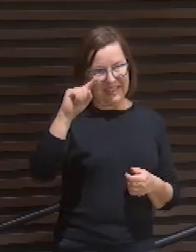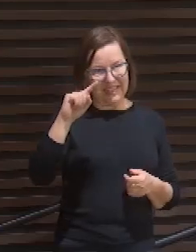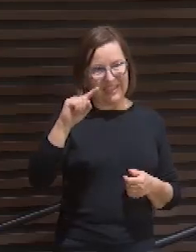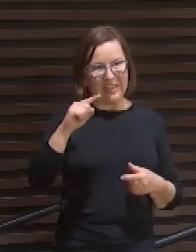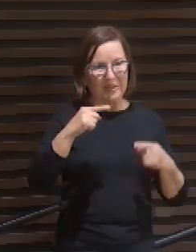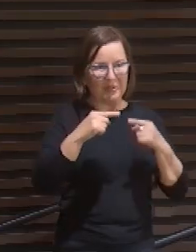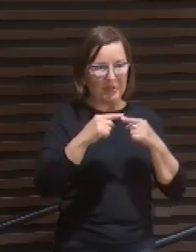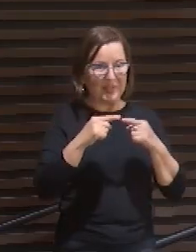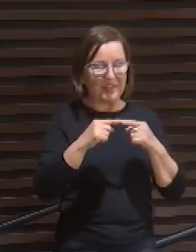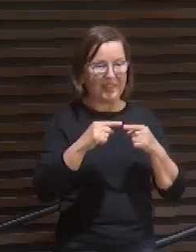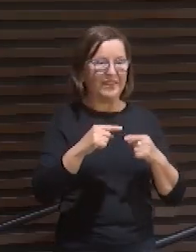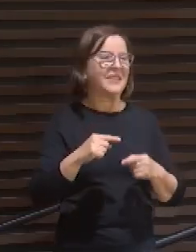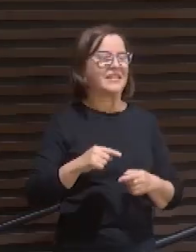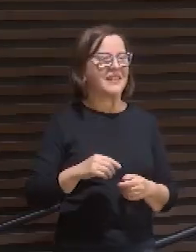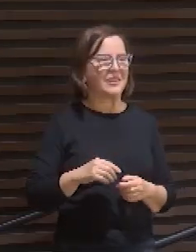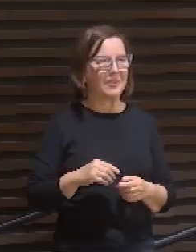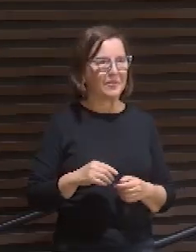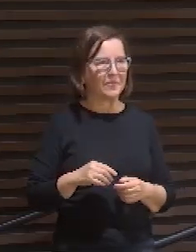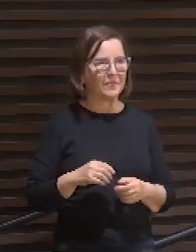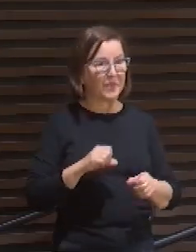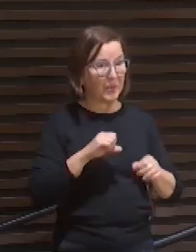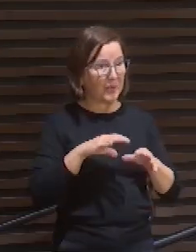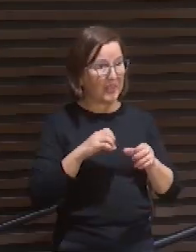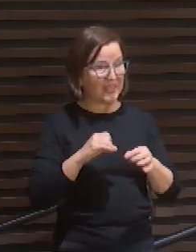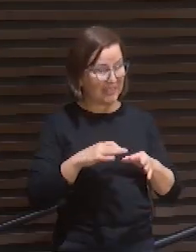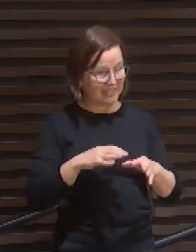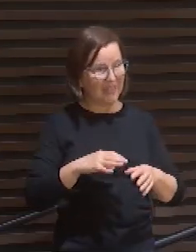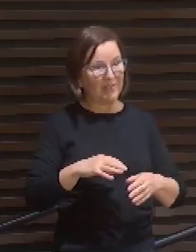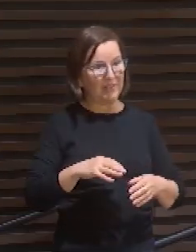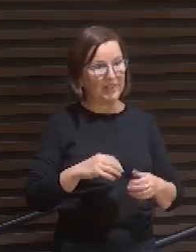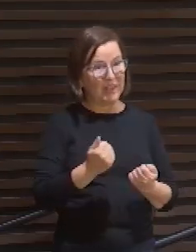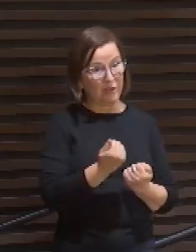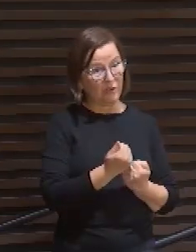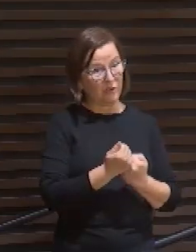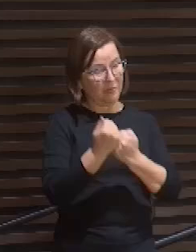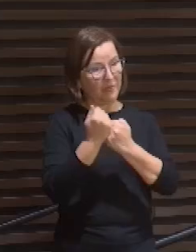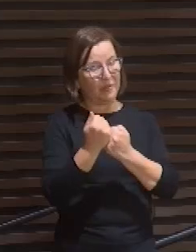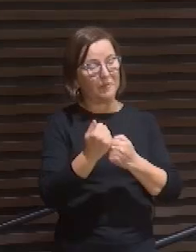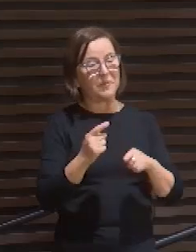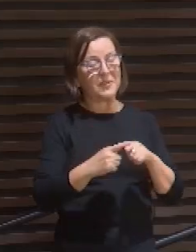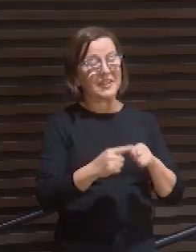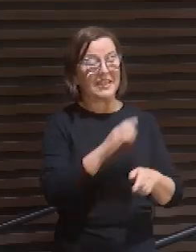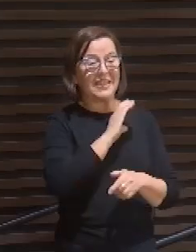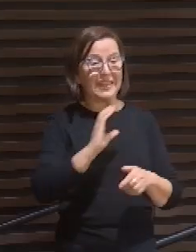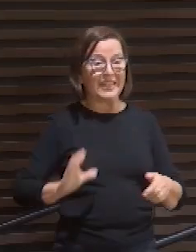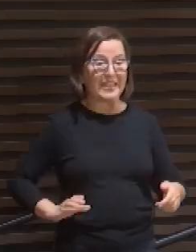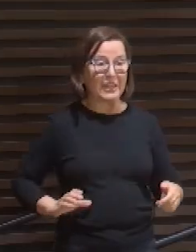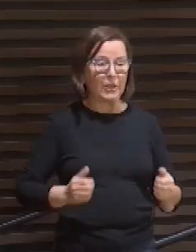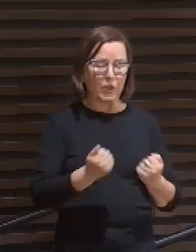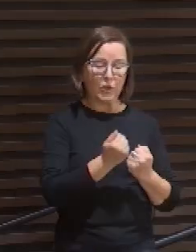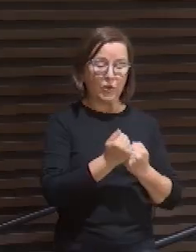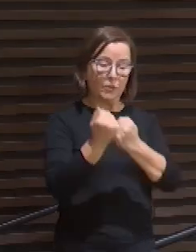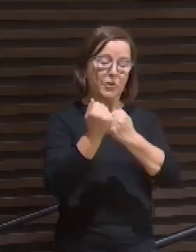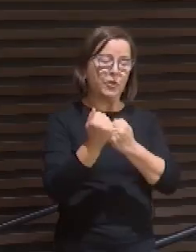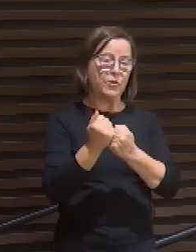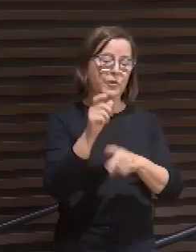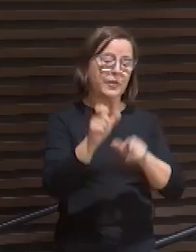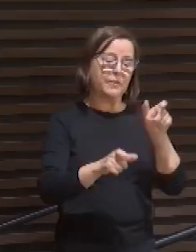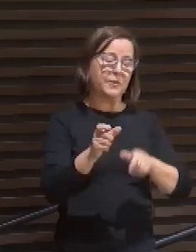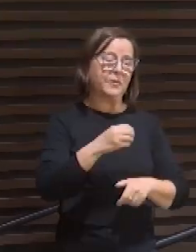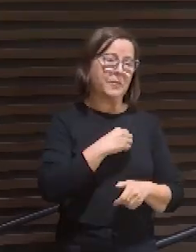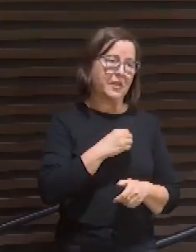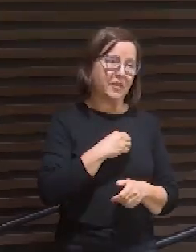onde Cristo, sem pecado, se oferece como substituto pelos pecadores,